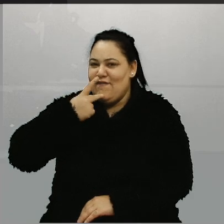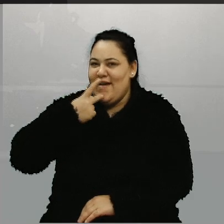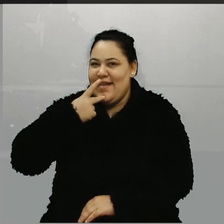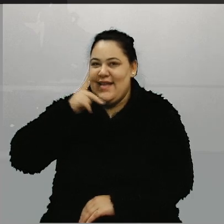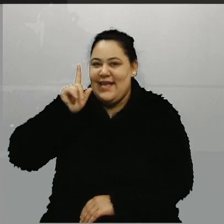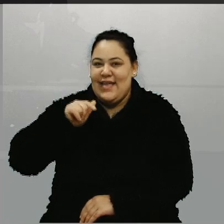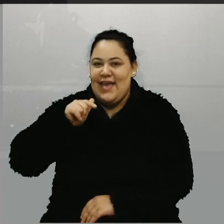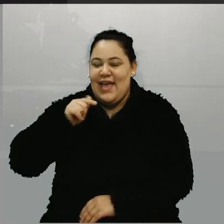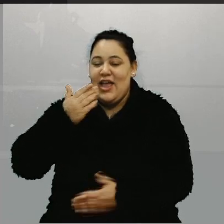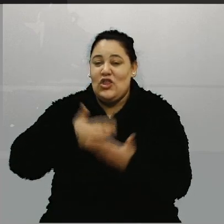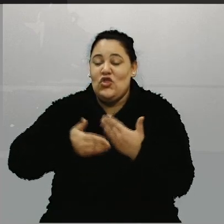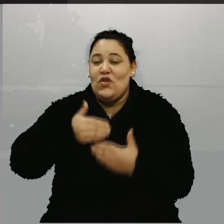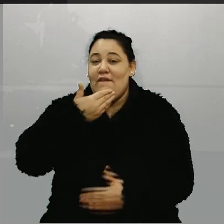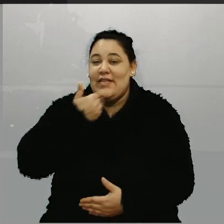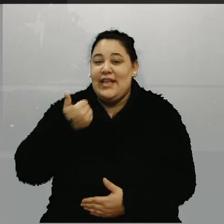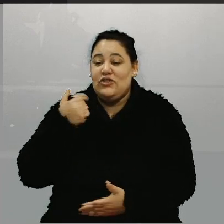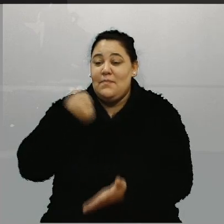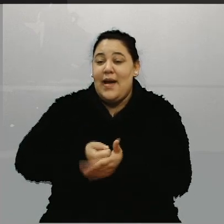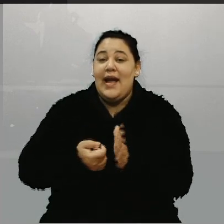esses benefícios antecipados.